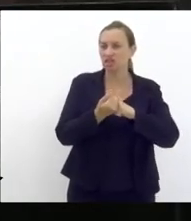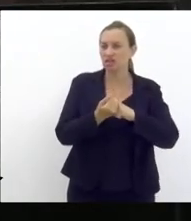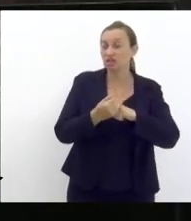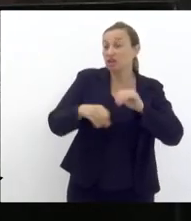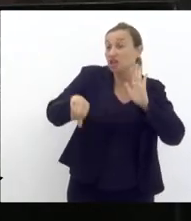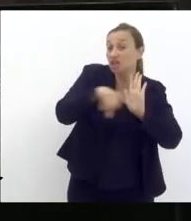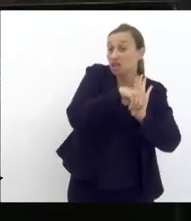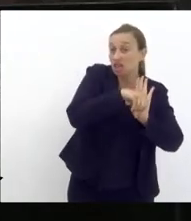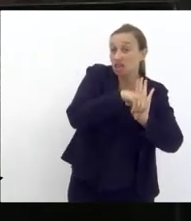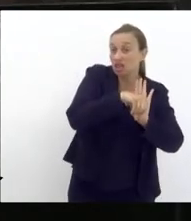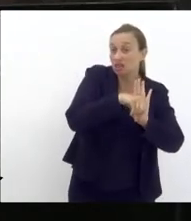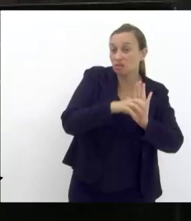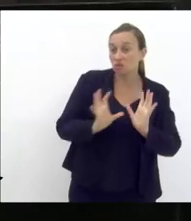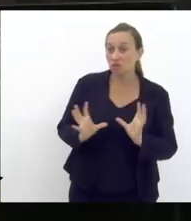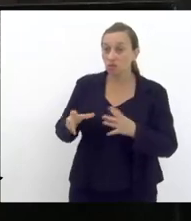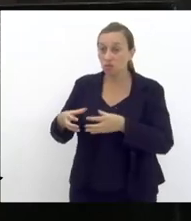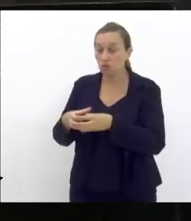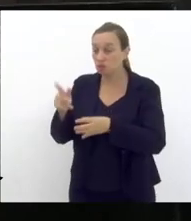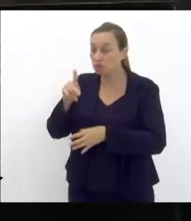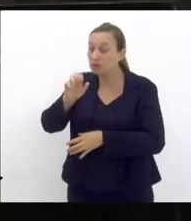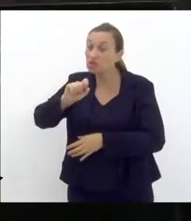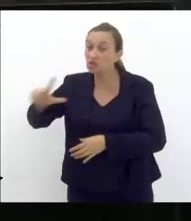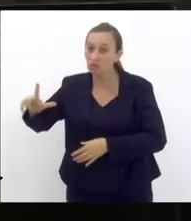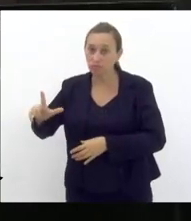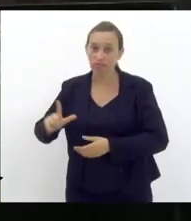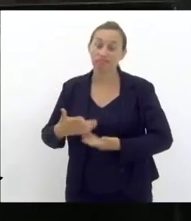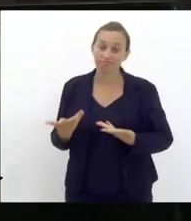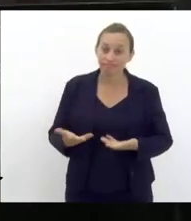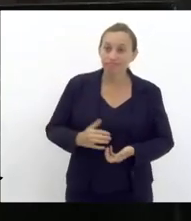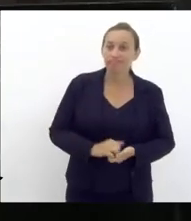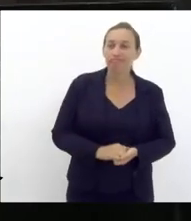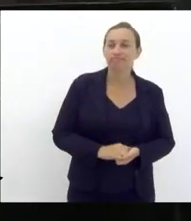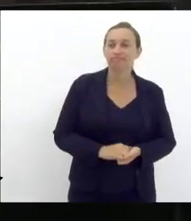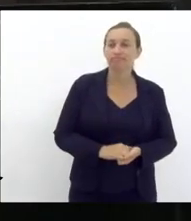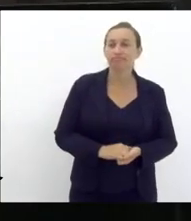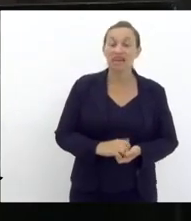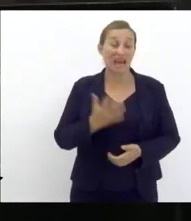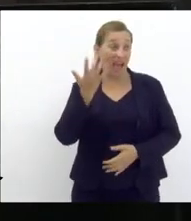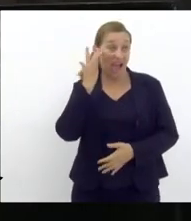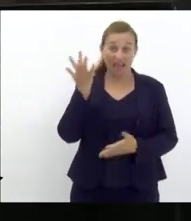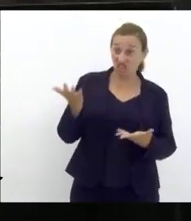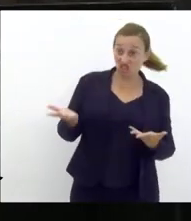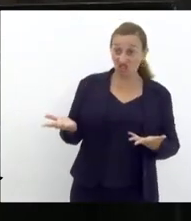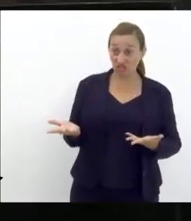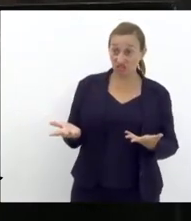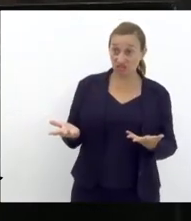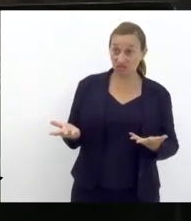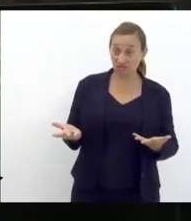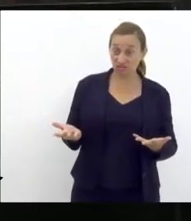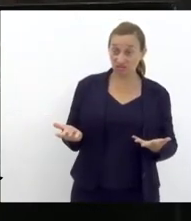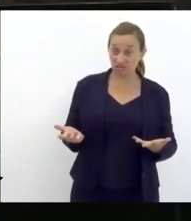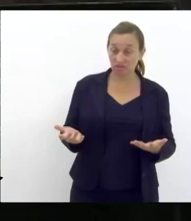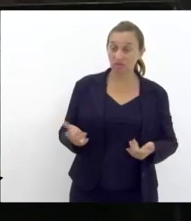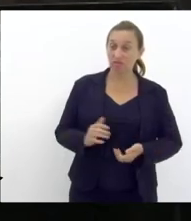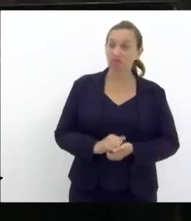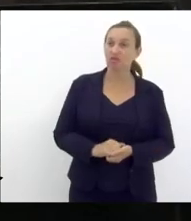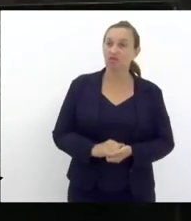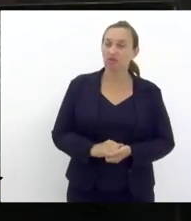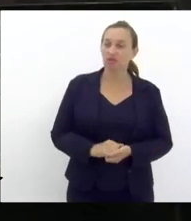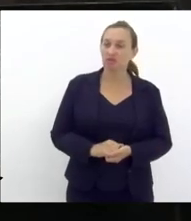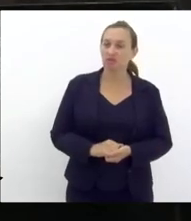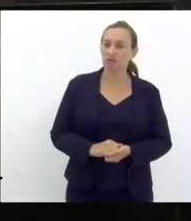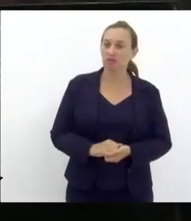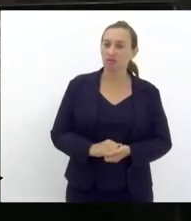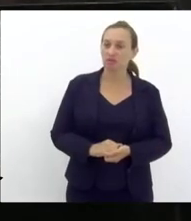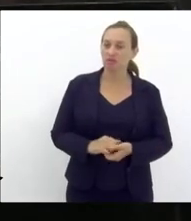crimes sobre a bancada do pessoal E se acham com a grande moralidade como se